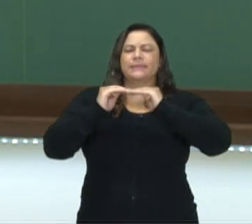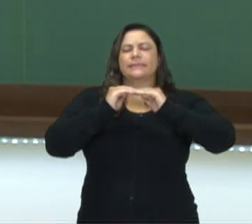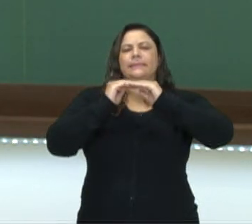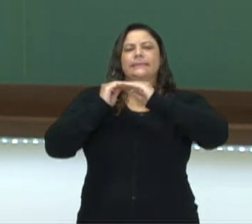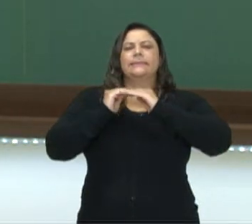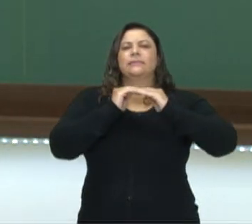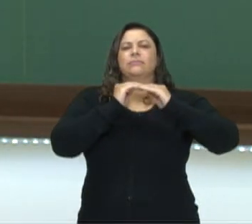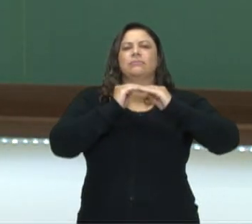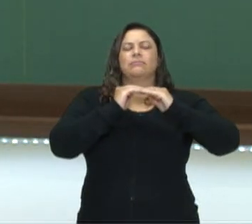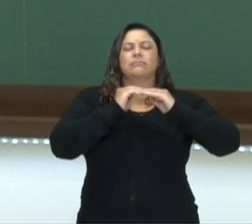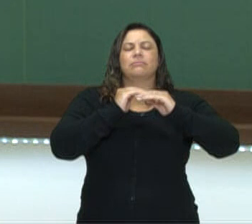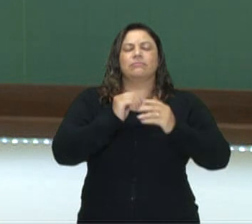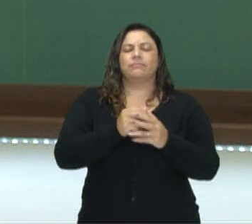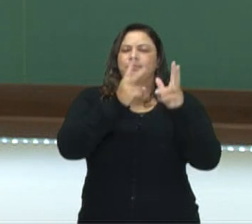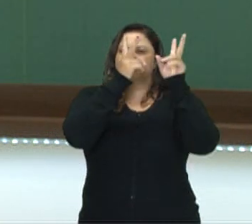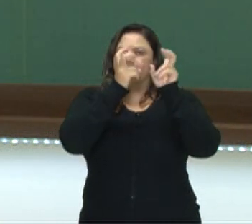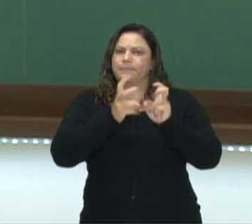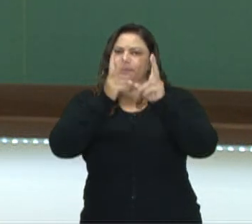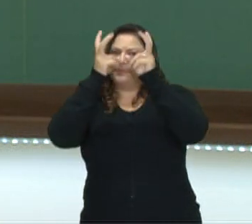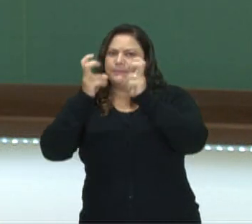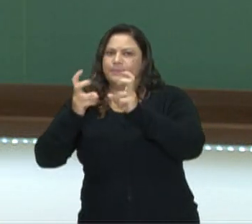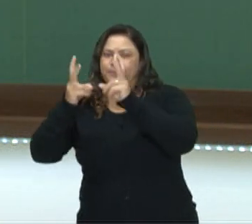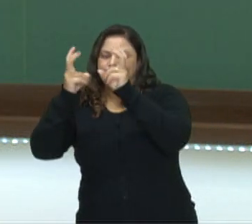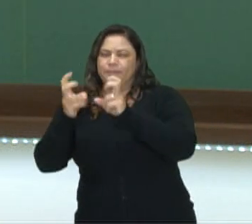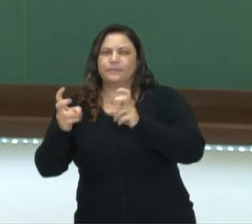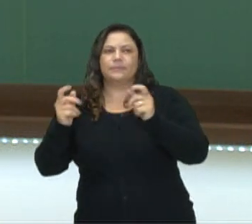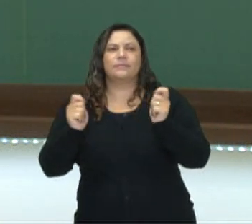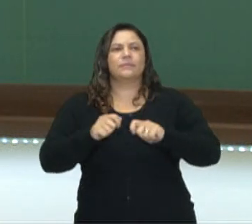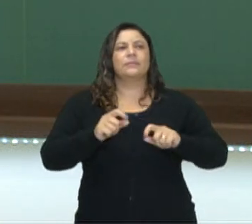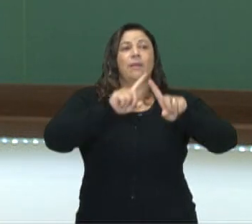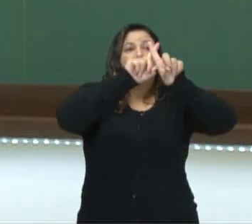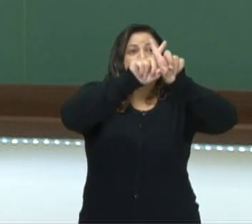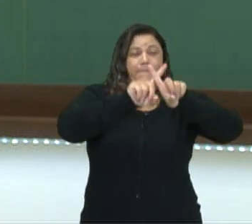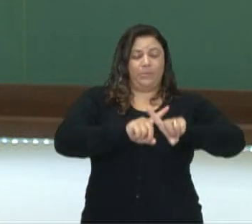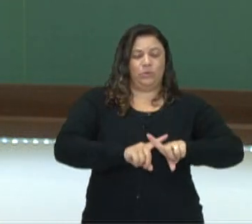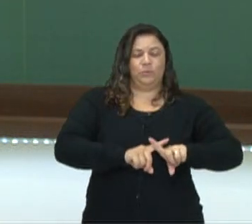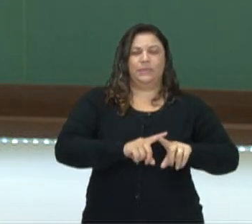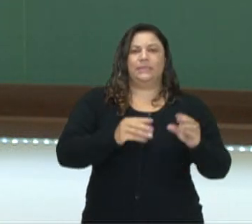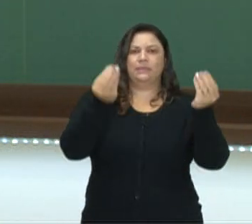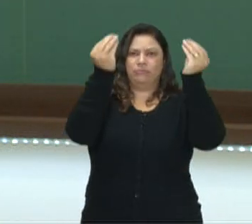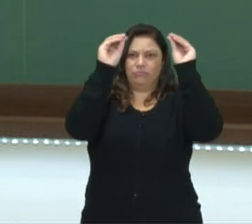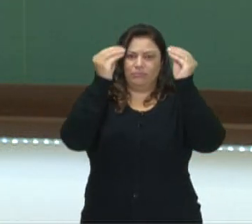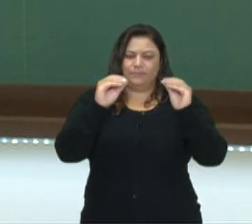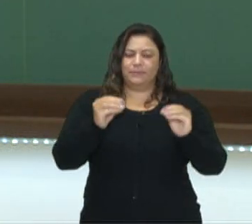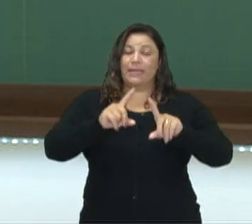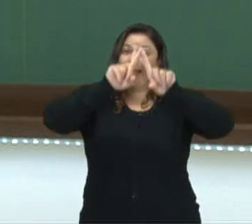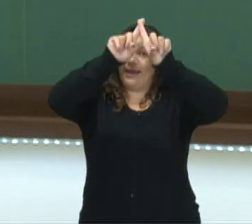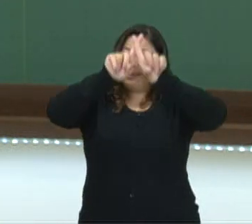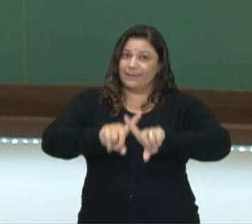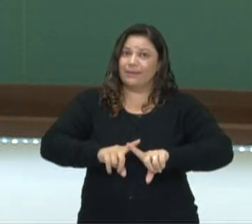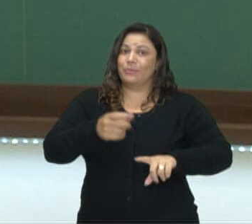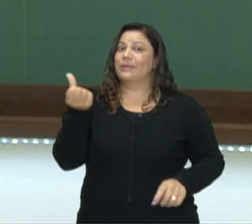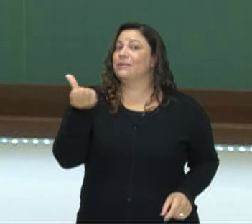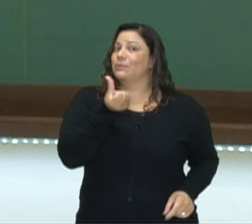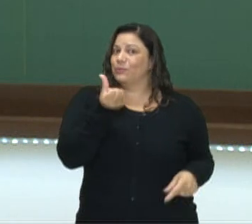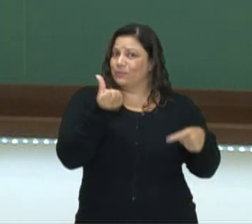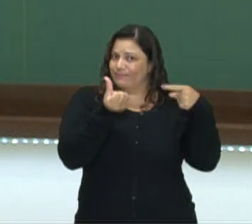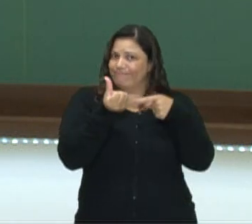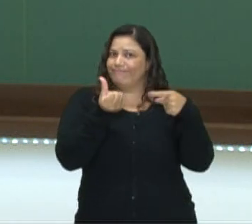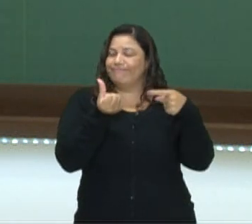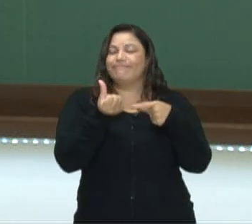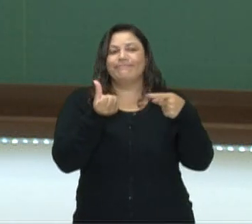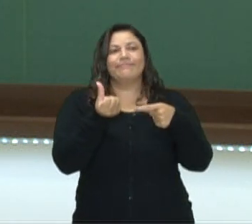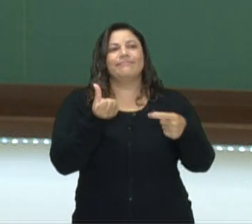que vocês façam? Observe esse padrão aqui, ó. Multiplicação. A gente vai montar uma tabuada do 6,